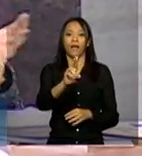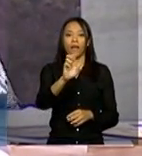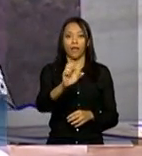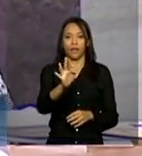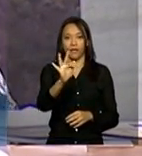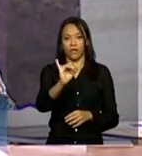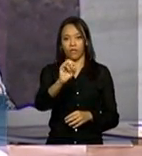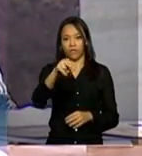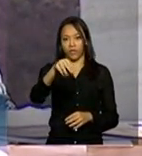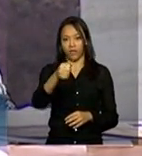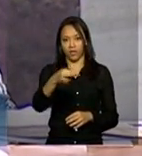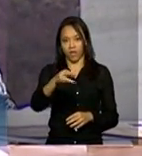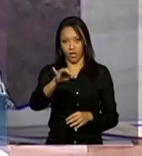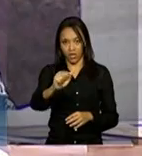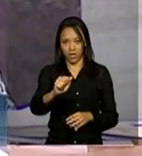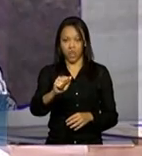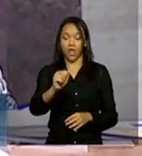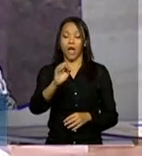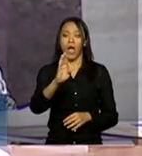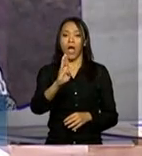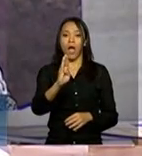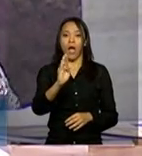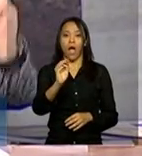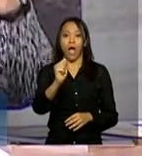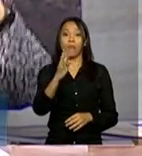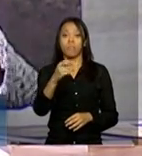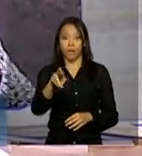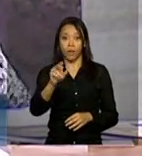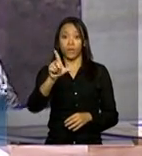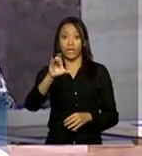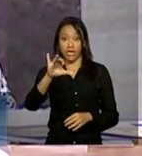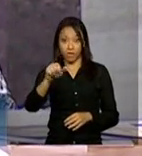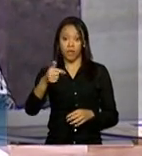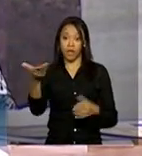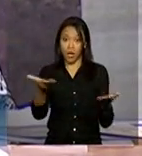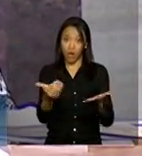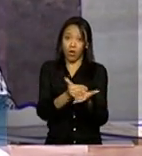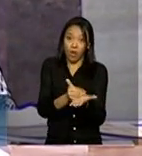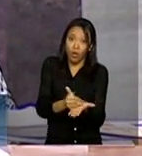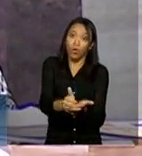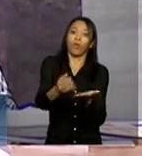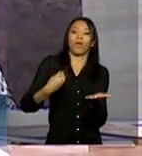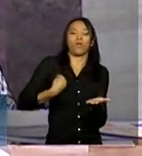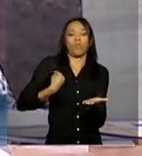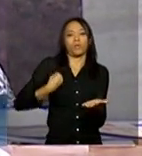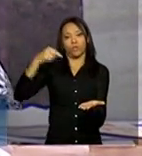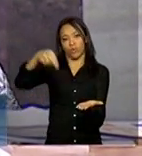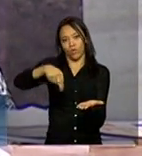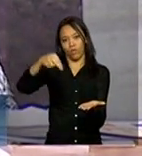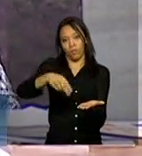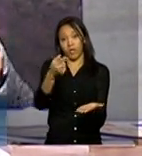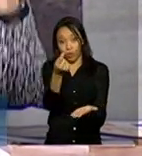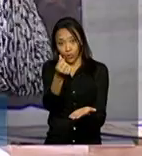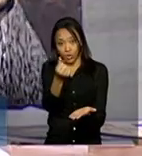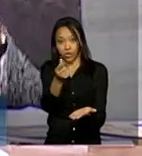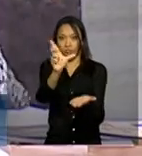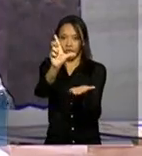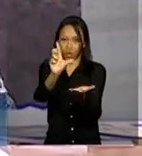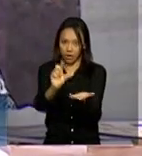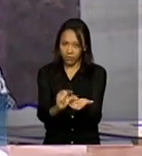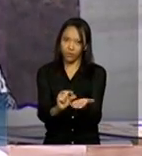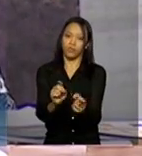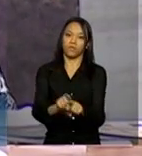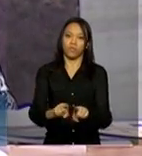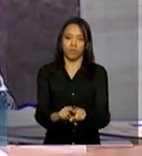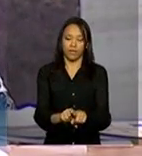Lima, que já começou a entrar em operação agora em novembro, que também os investimentos durante esse ano reduziram muito. Então, a